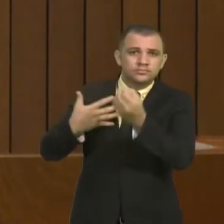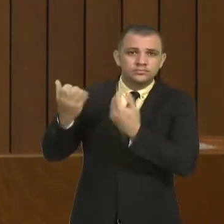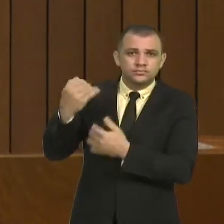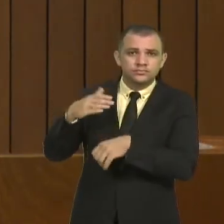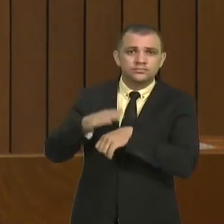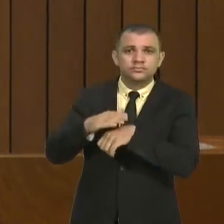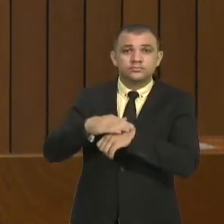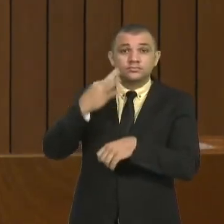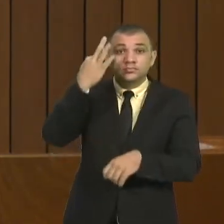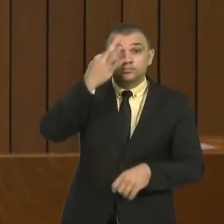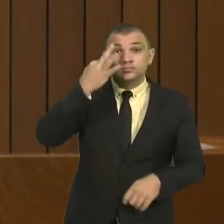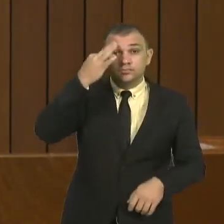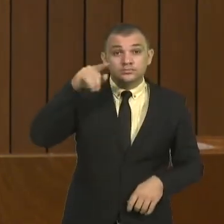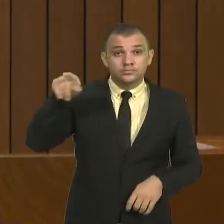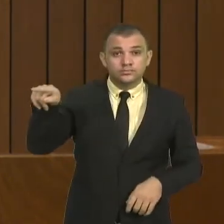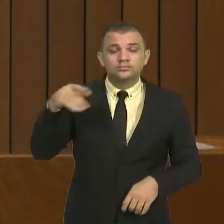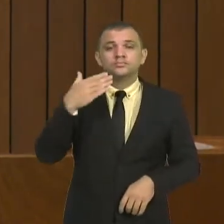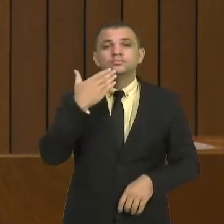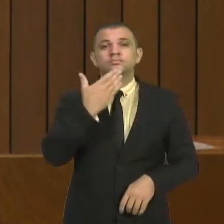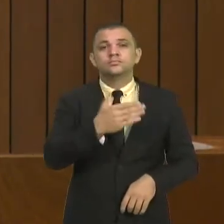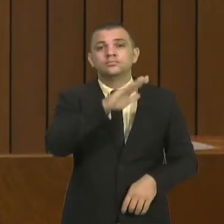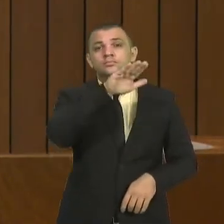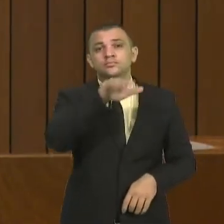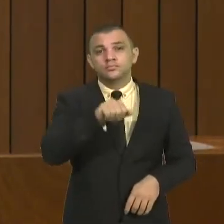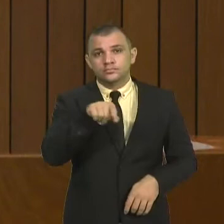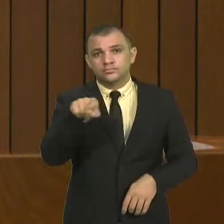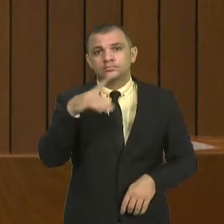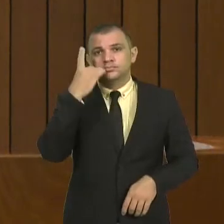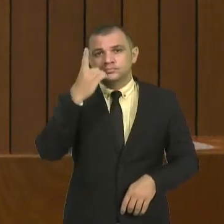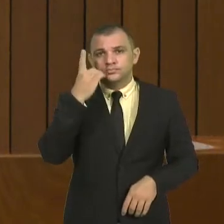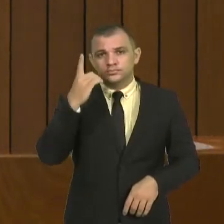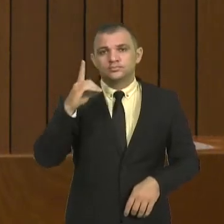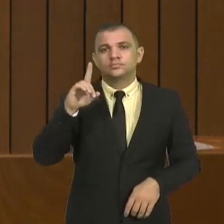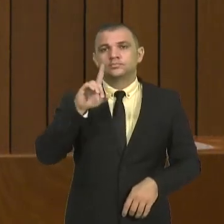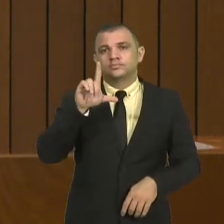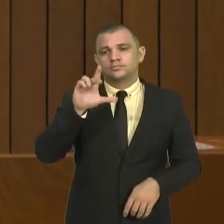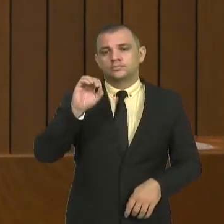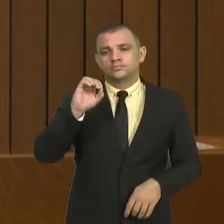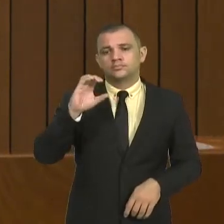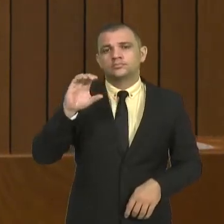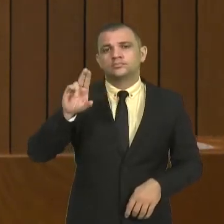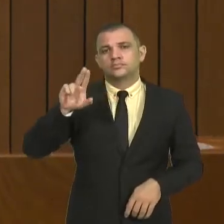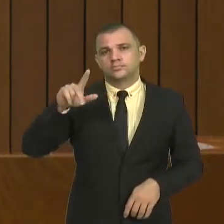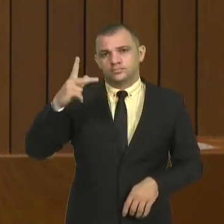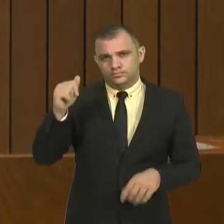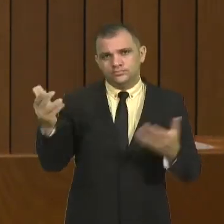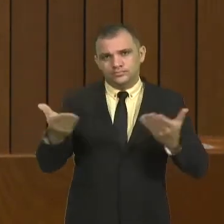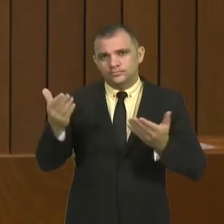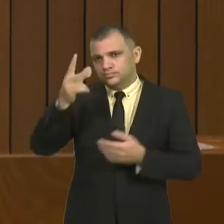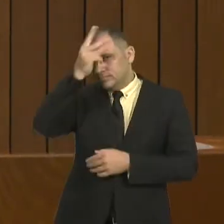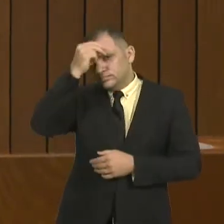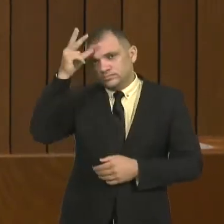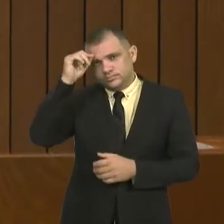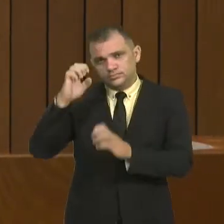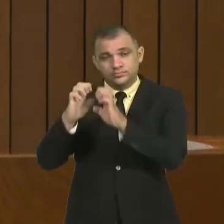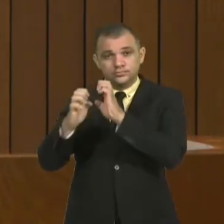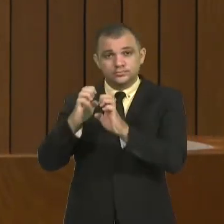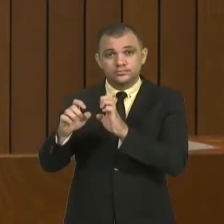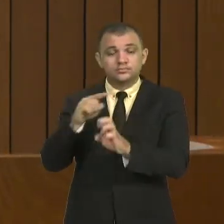Felipe Camarão mandou chamar o deputado Léo Cunha, prefeito de Estreito hoje, e